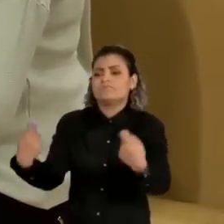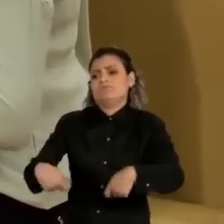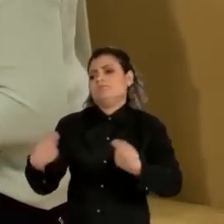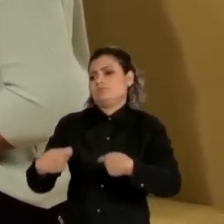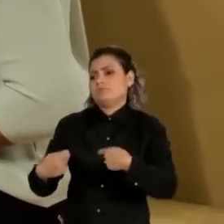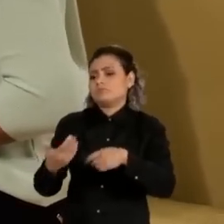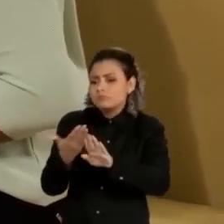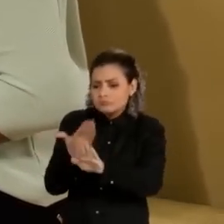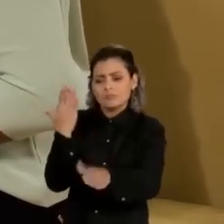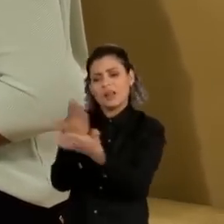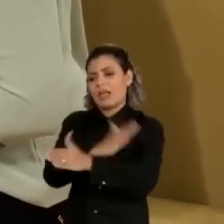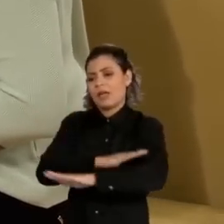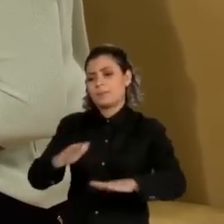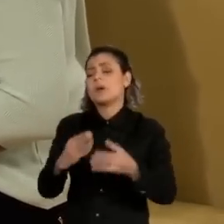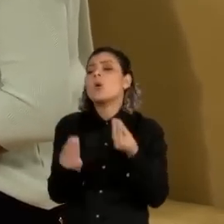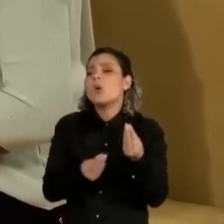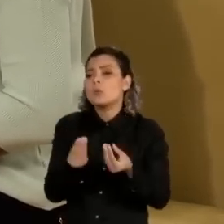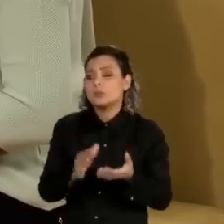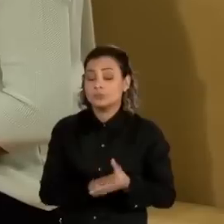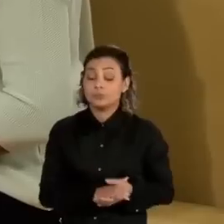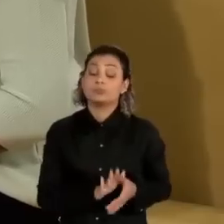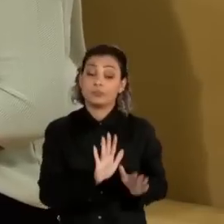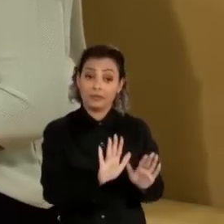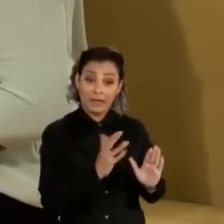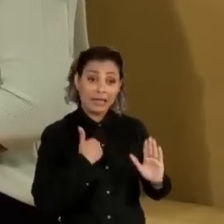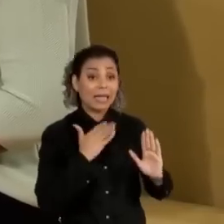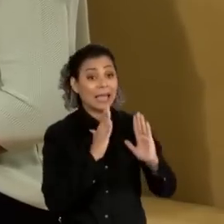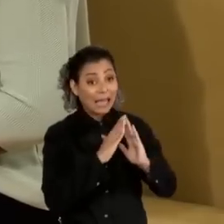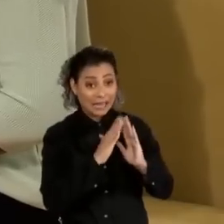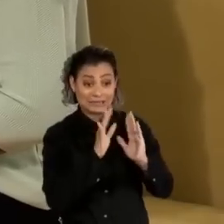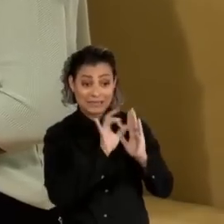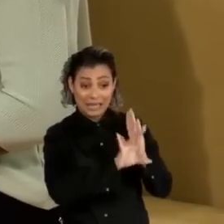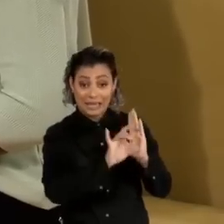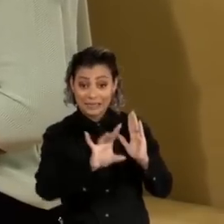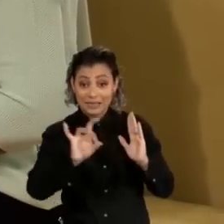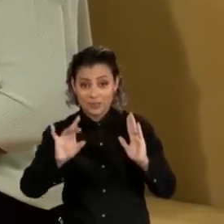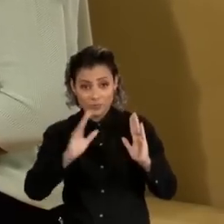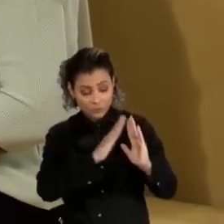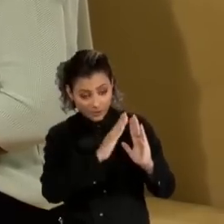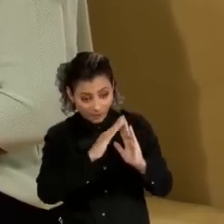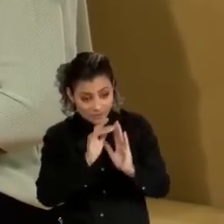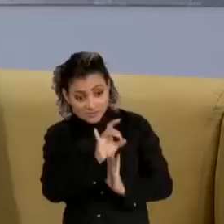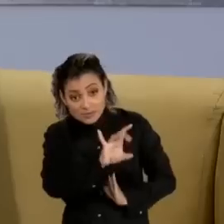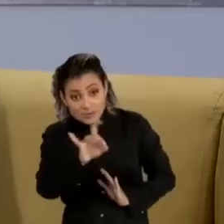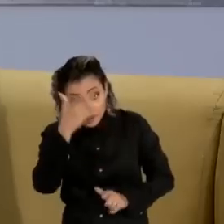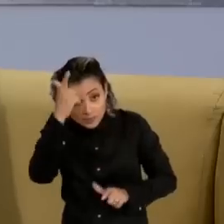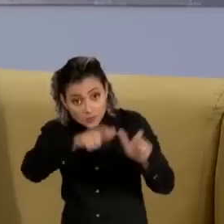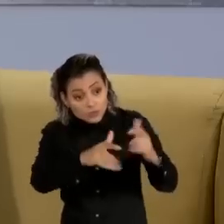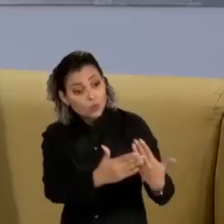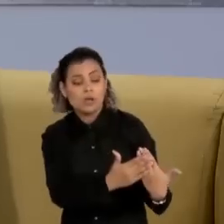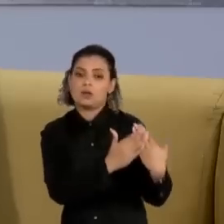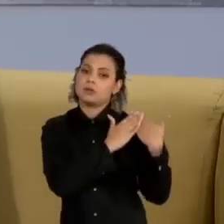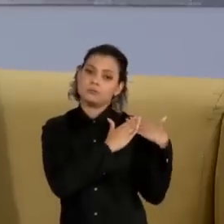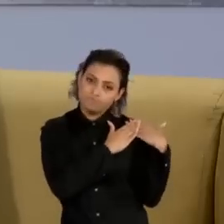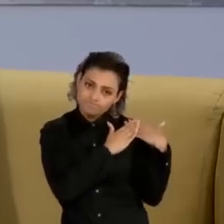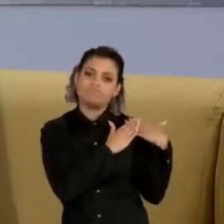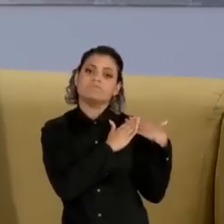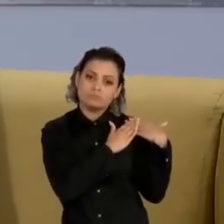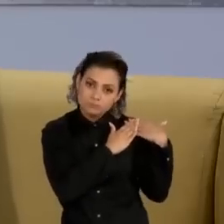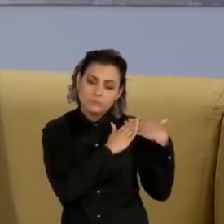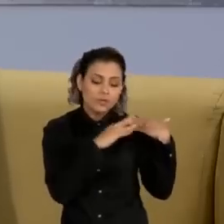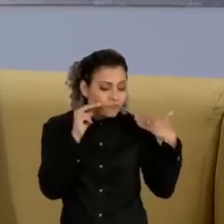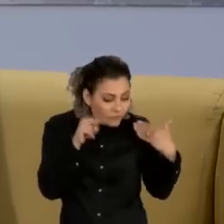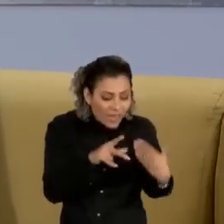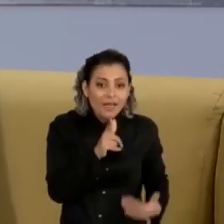nos afastam? Bom, existe em cada domicílio, na casa de cada pessoa, a responsabilidade de eliminar